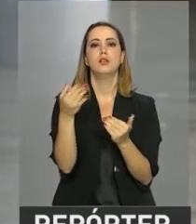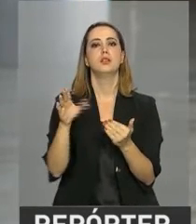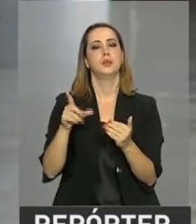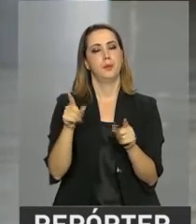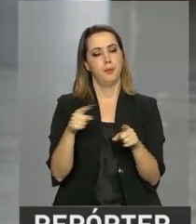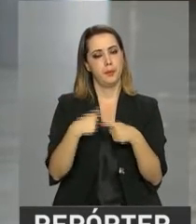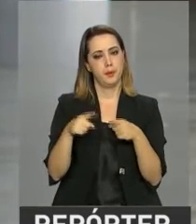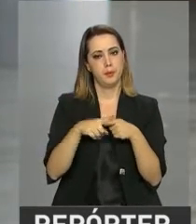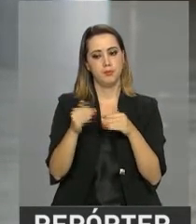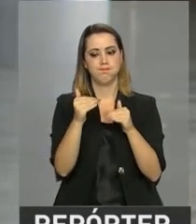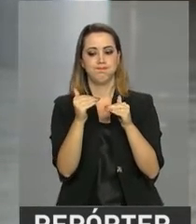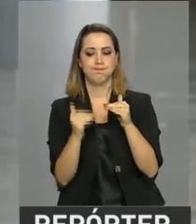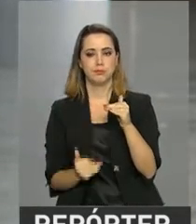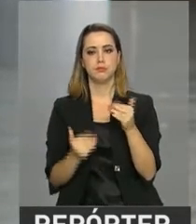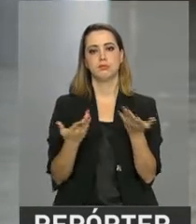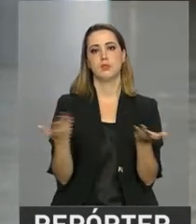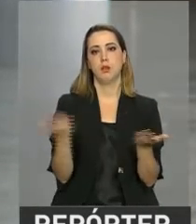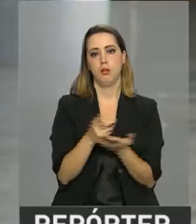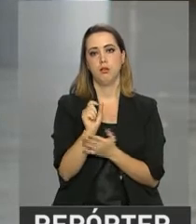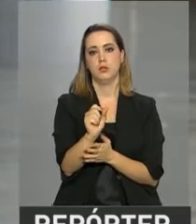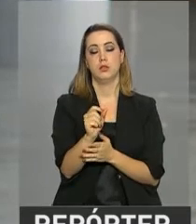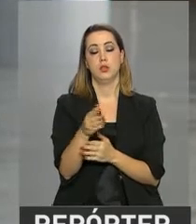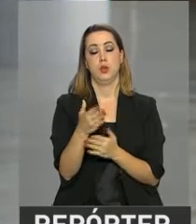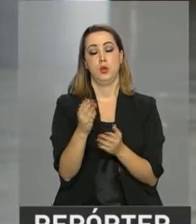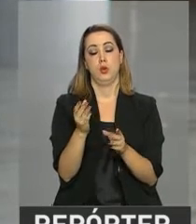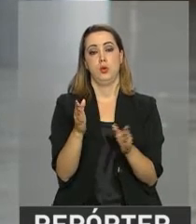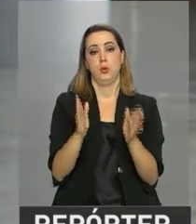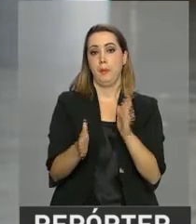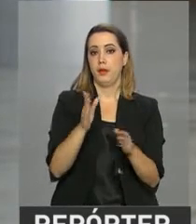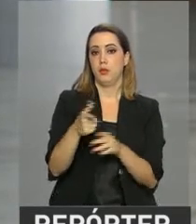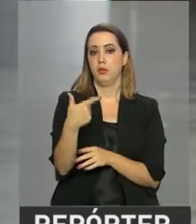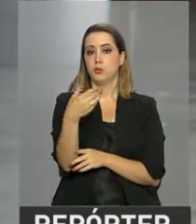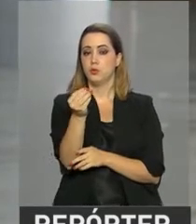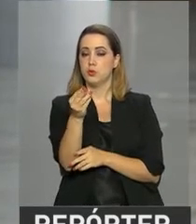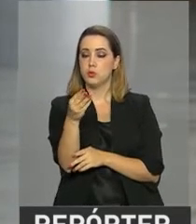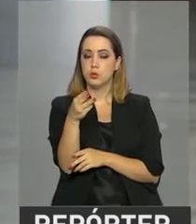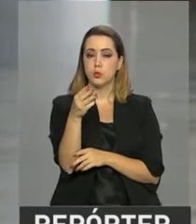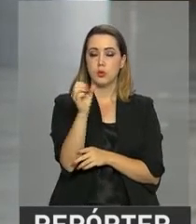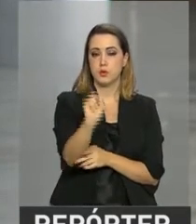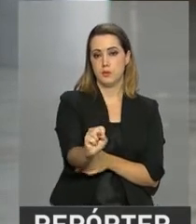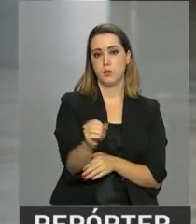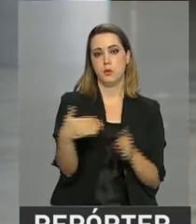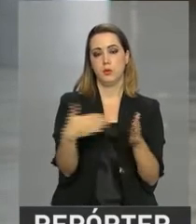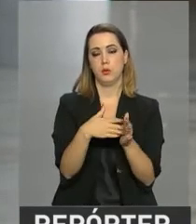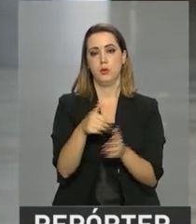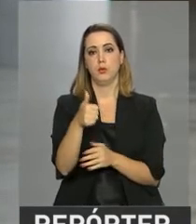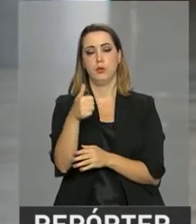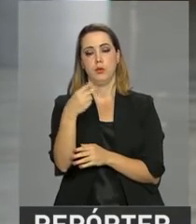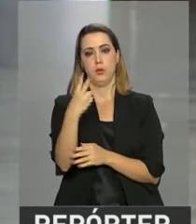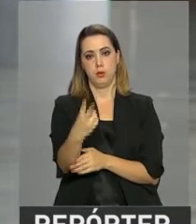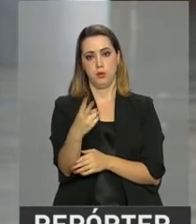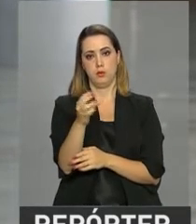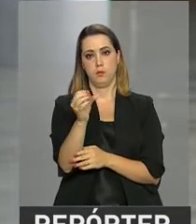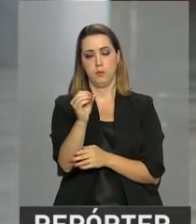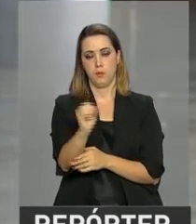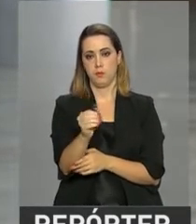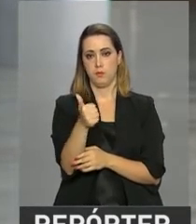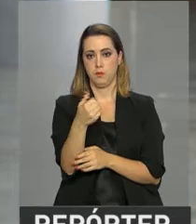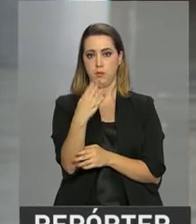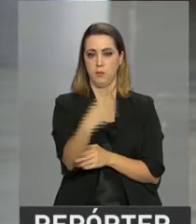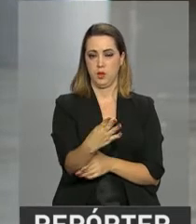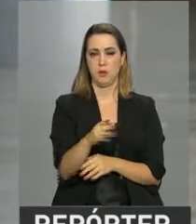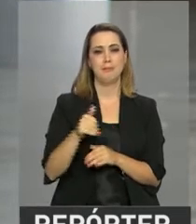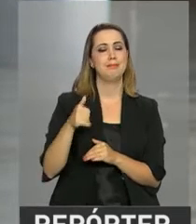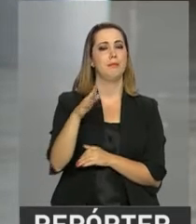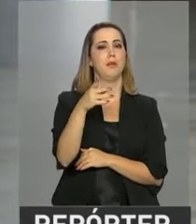da União, entre 2008 e 2014, somou 7 bilhões e 400 milhões de reais.